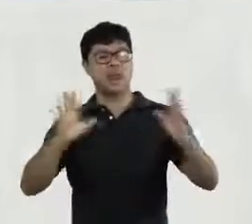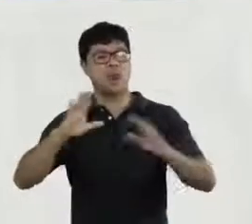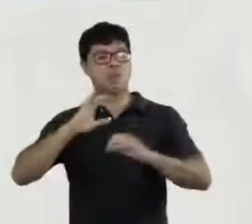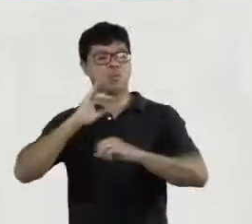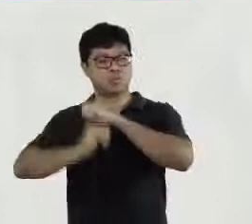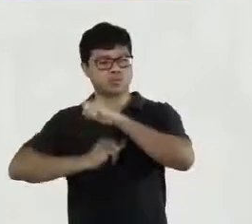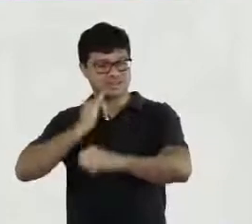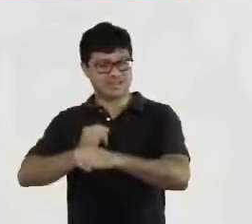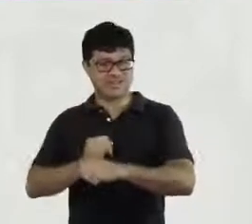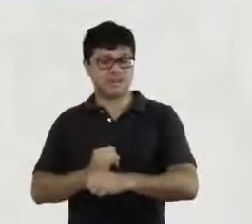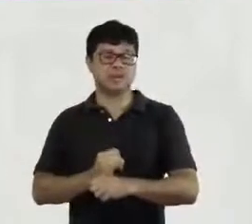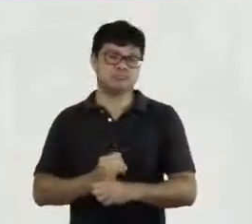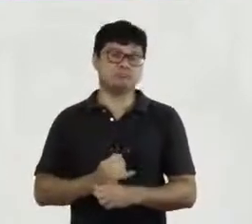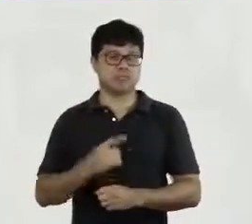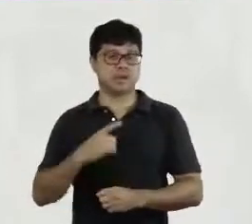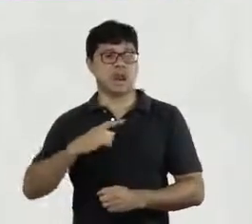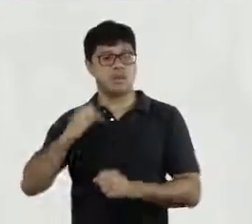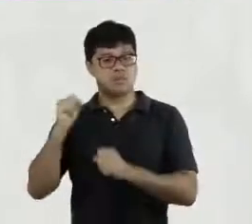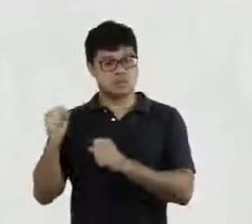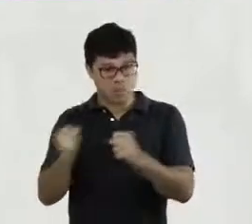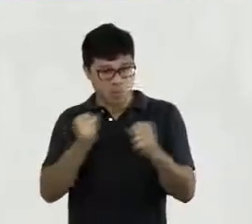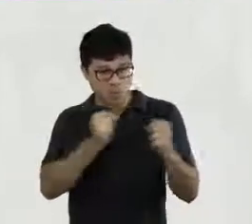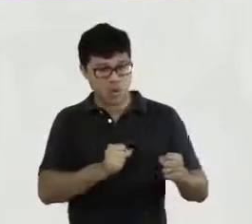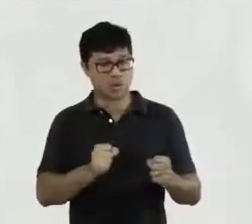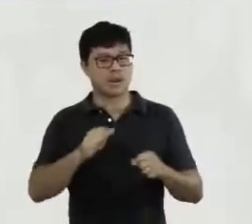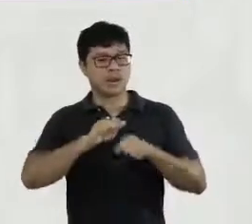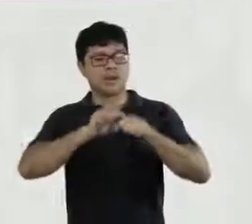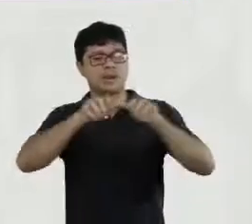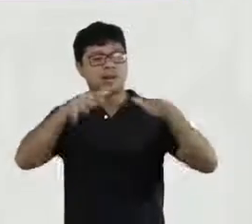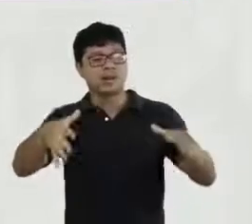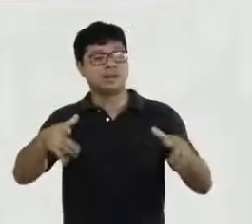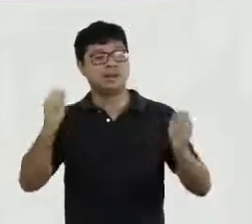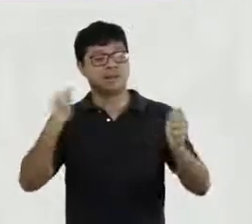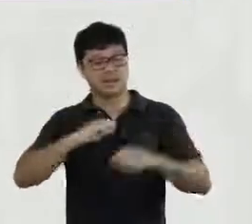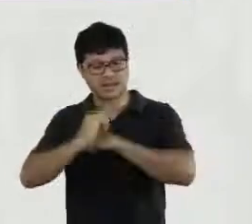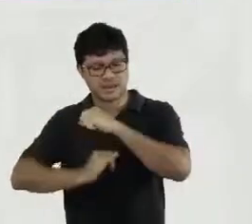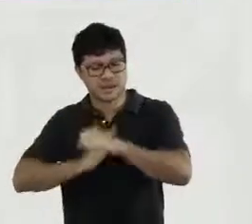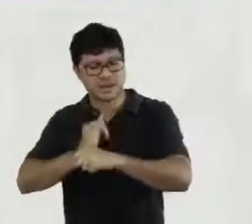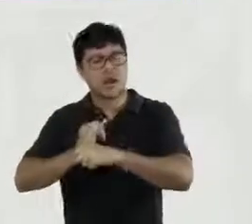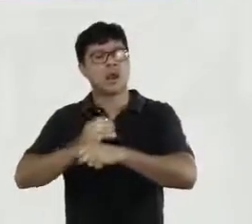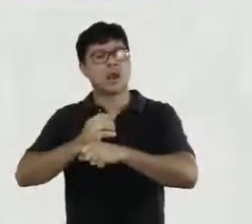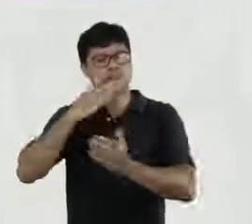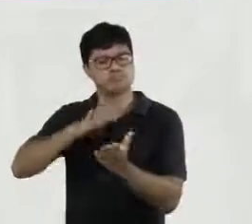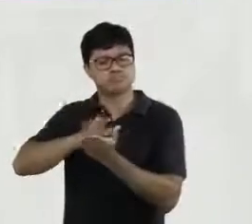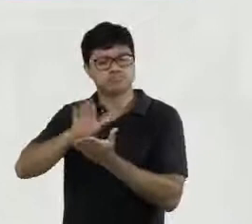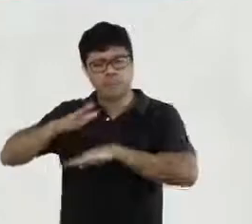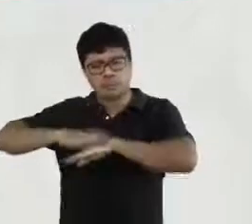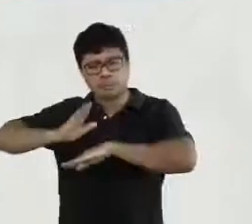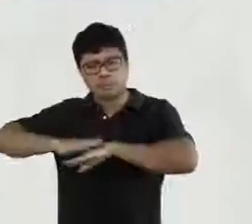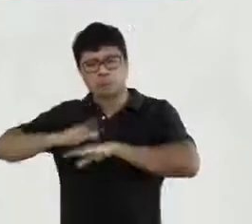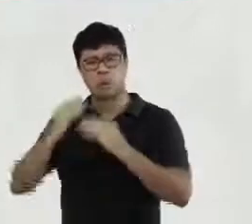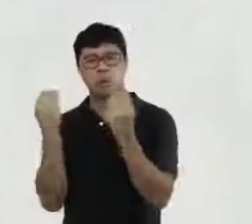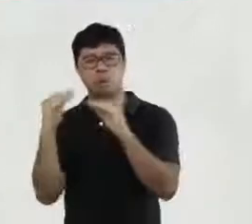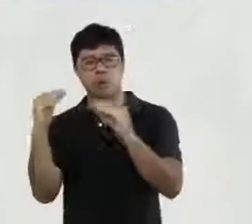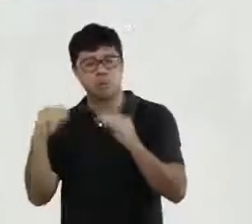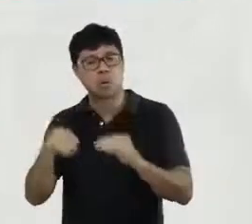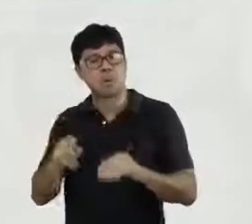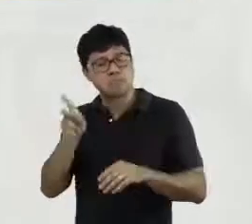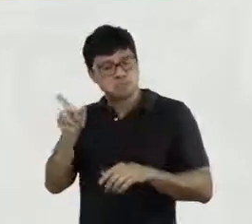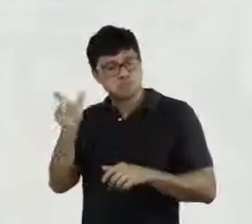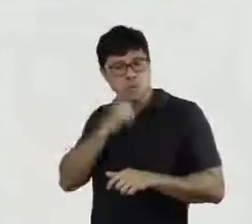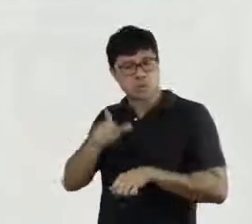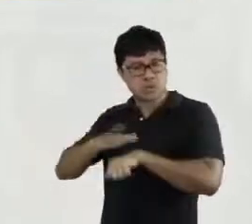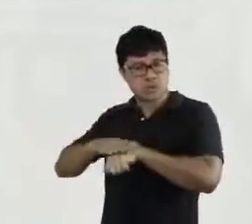que a rede, né, a internet permite da autopublicação, eles mesmos possam